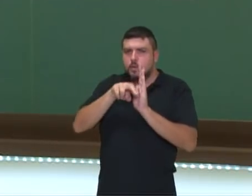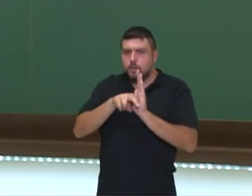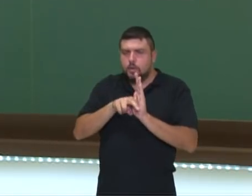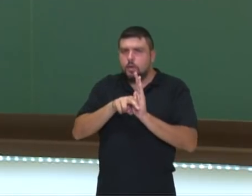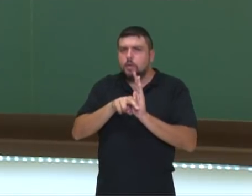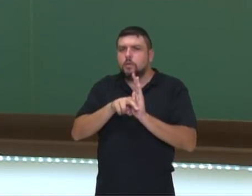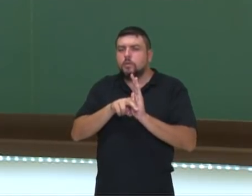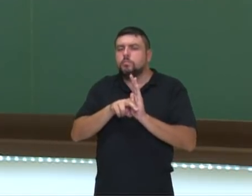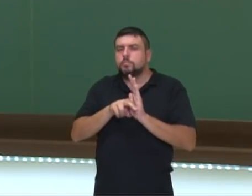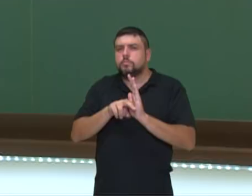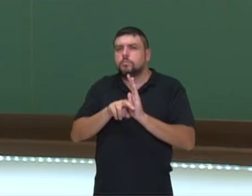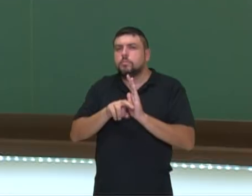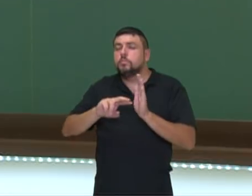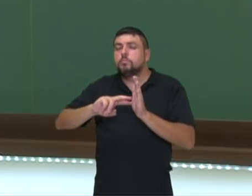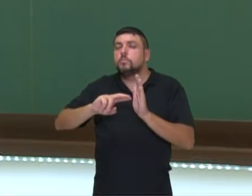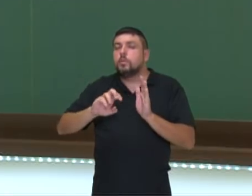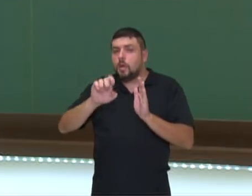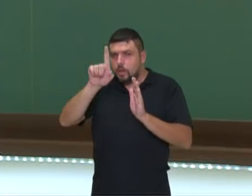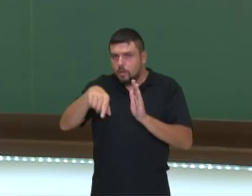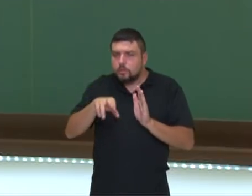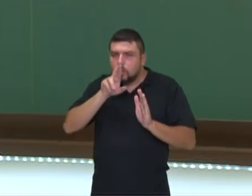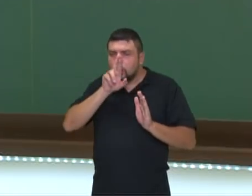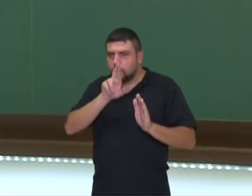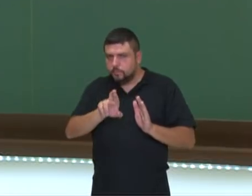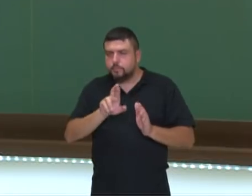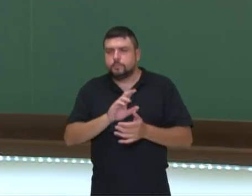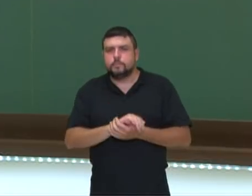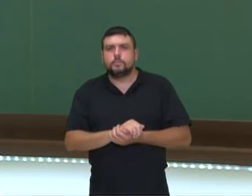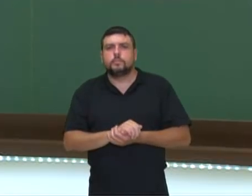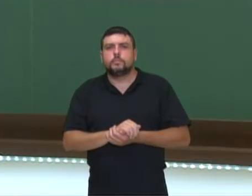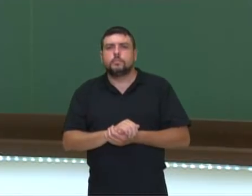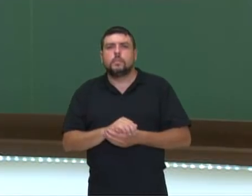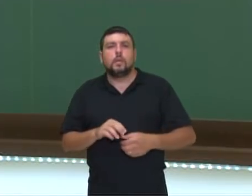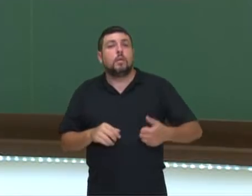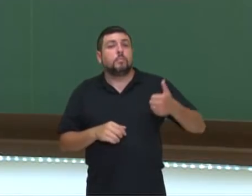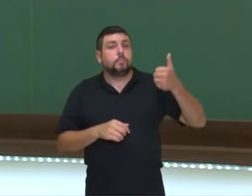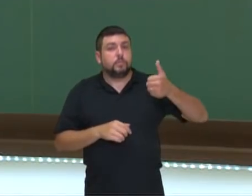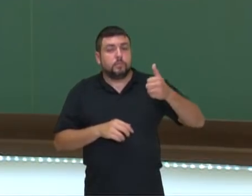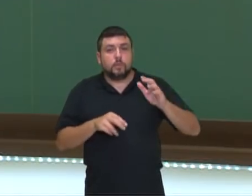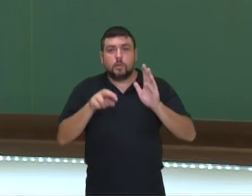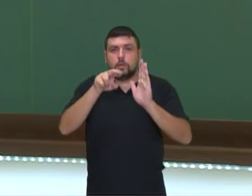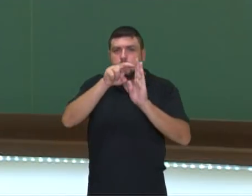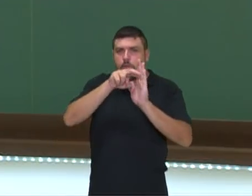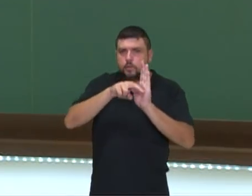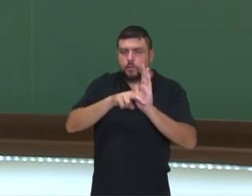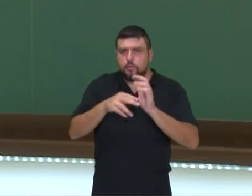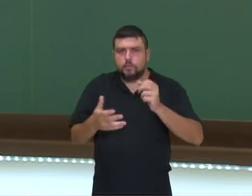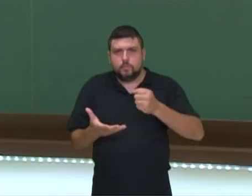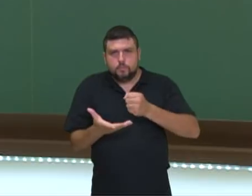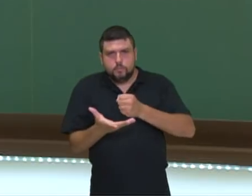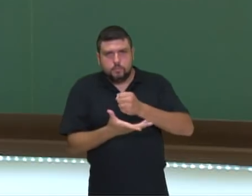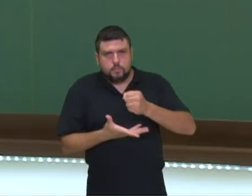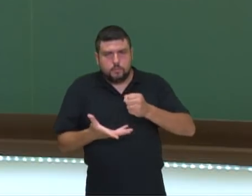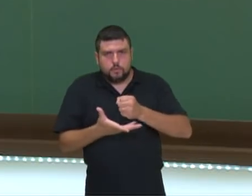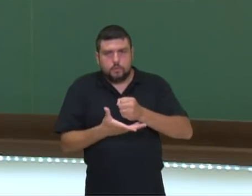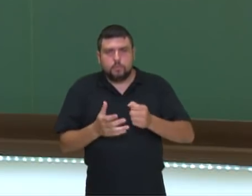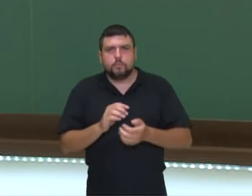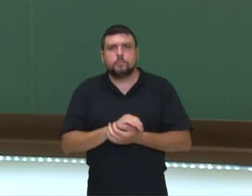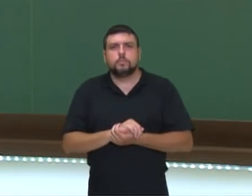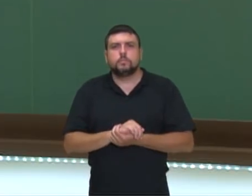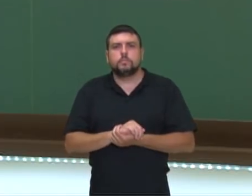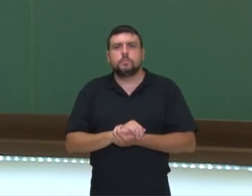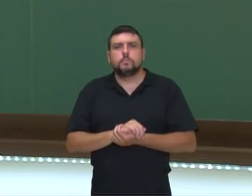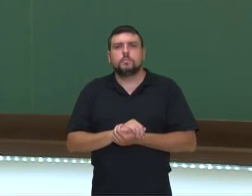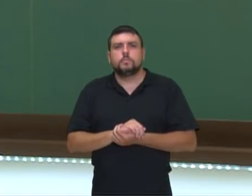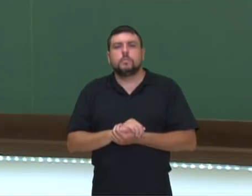essa pergunta que nós fizemos anteriormente. Então vamos começar aqui, ó. Primeiras regras básicas do voleibol. Então vamos falar primeiro da área de jogo,